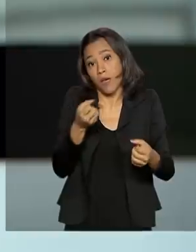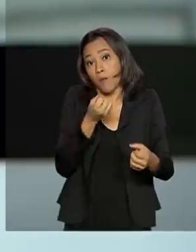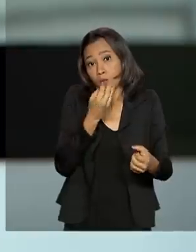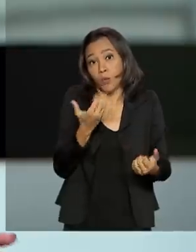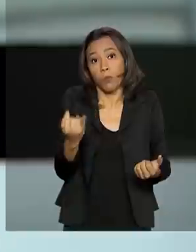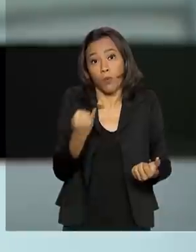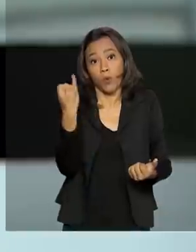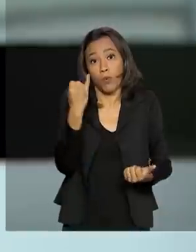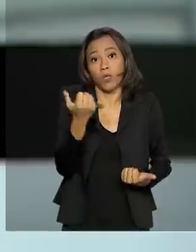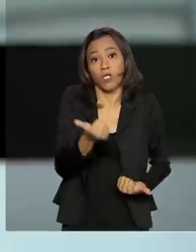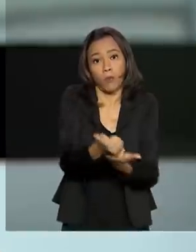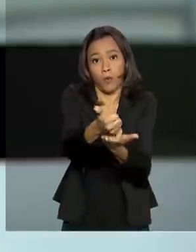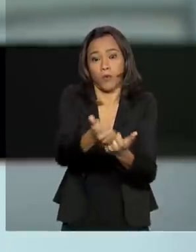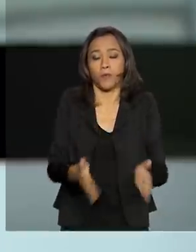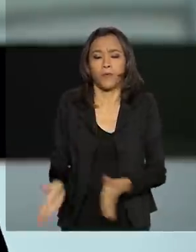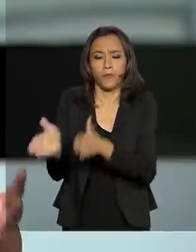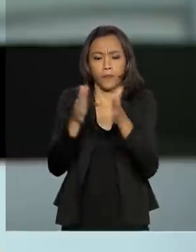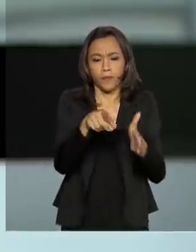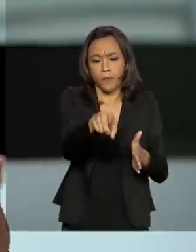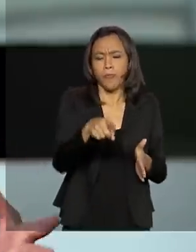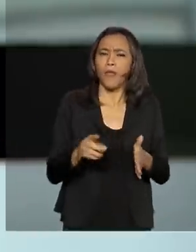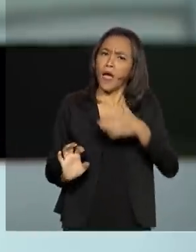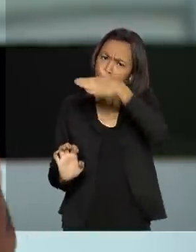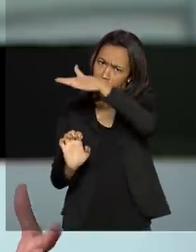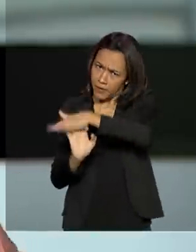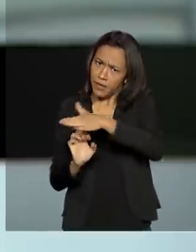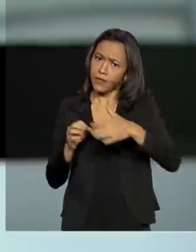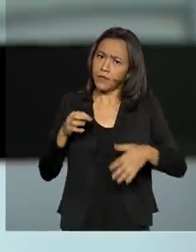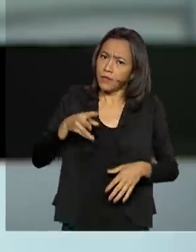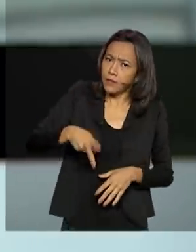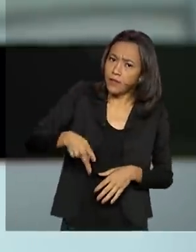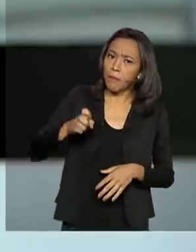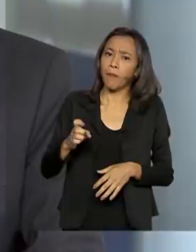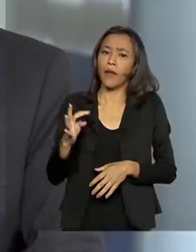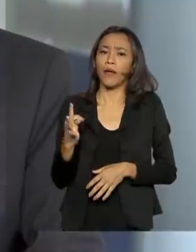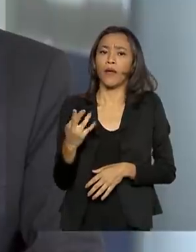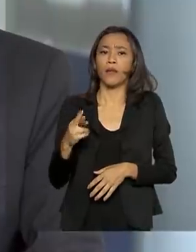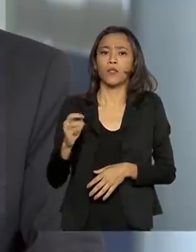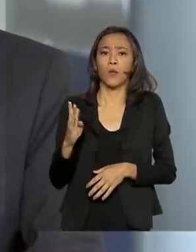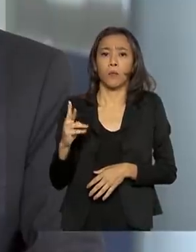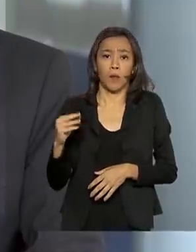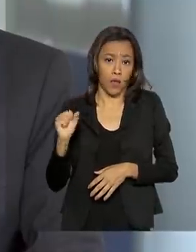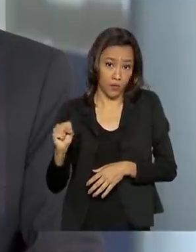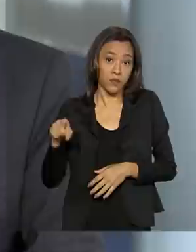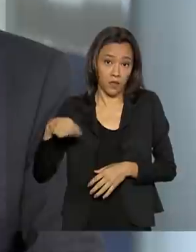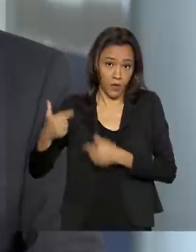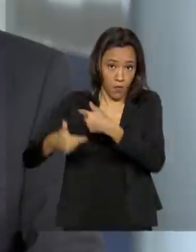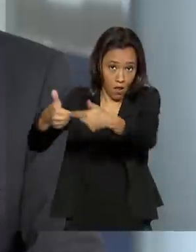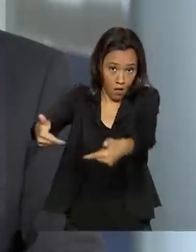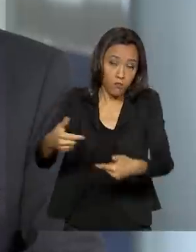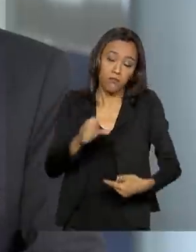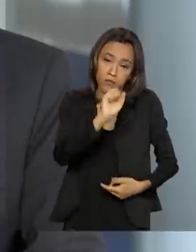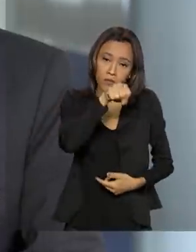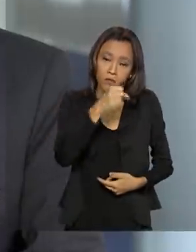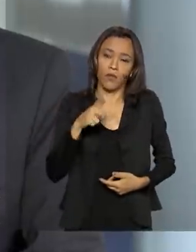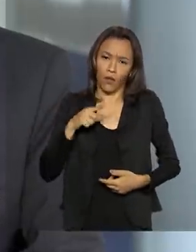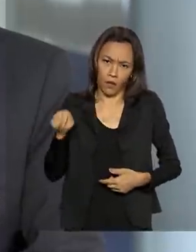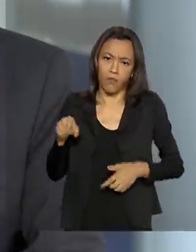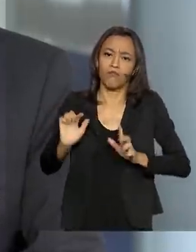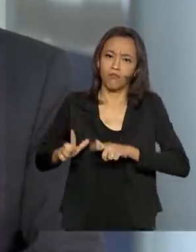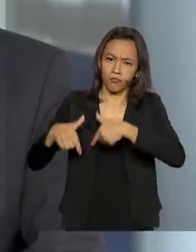E a Petrobras tem atuado também nessa questão, nesse momento agora dessa pandemia? Tem, a Petrobras tem feito um